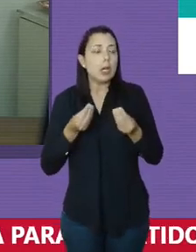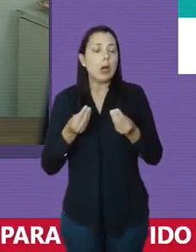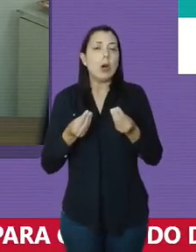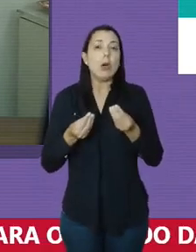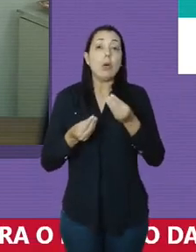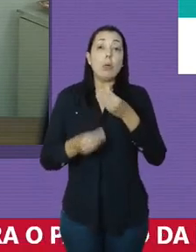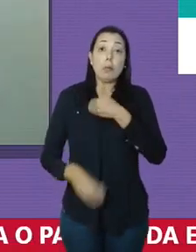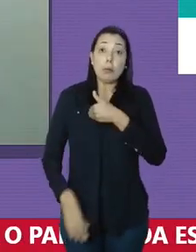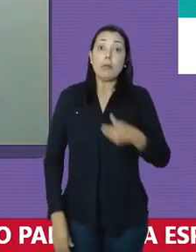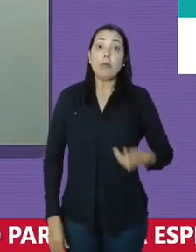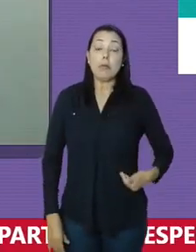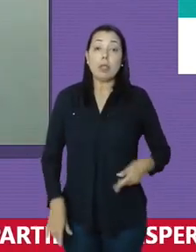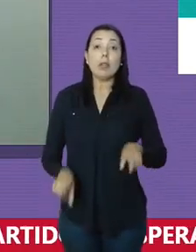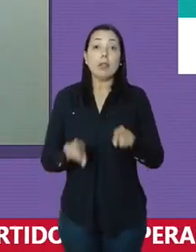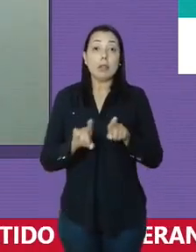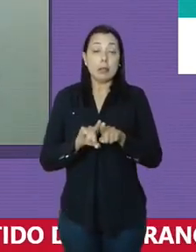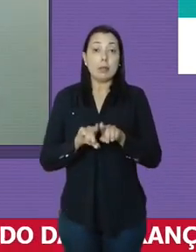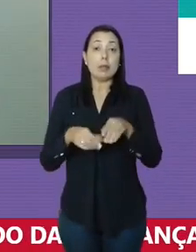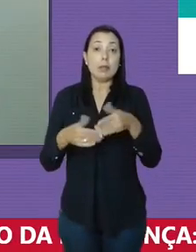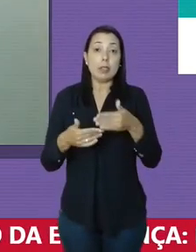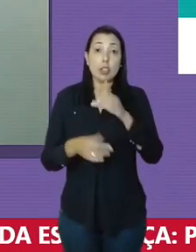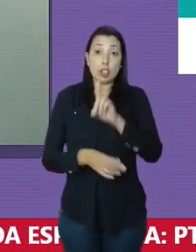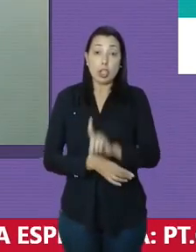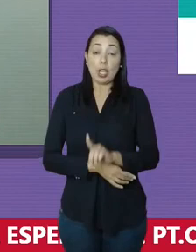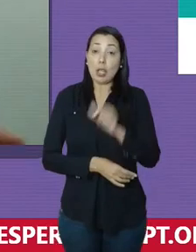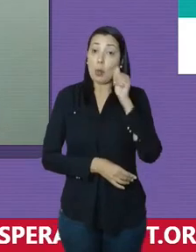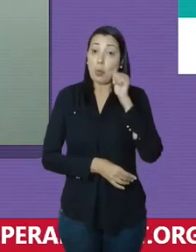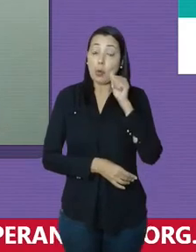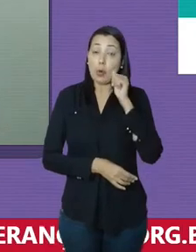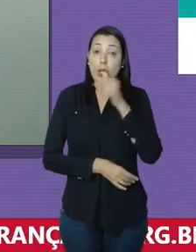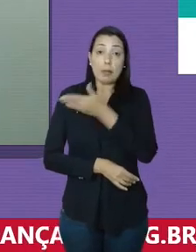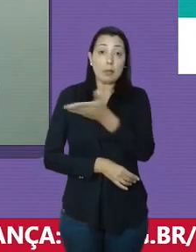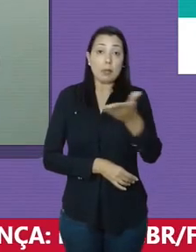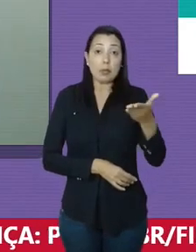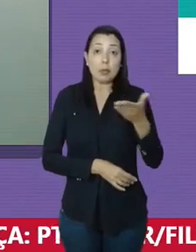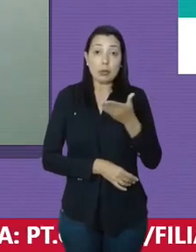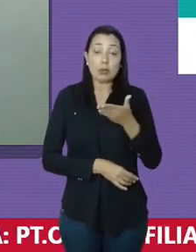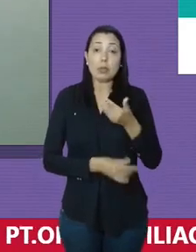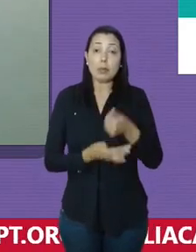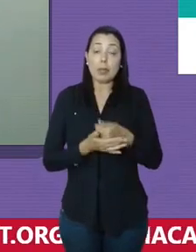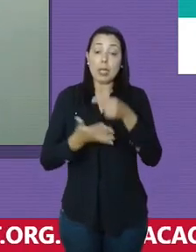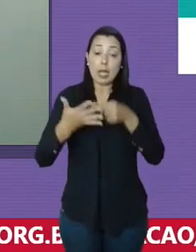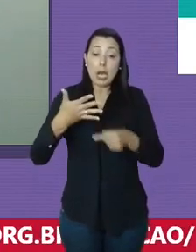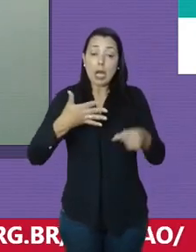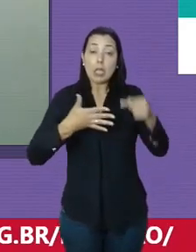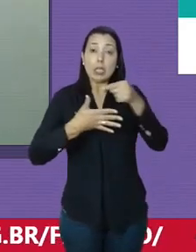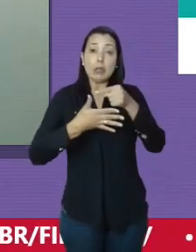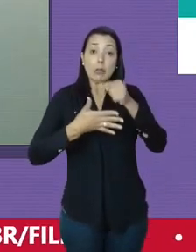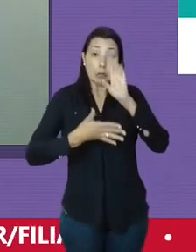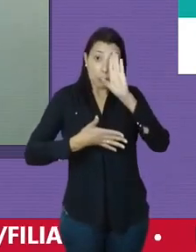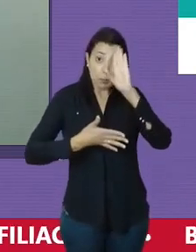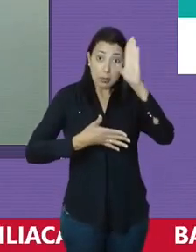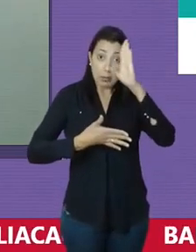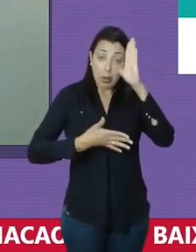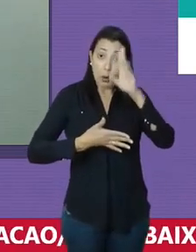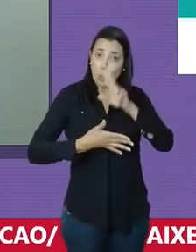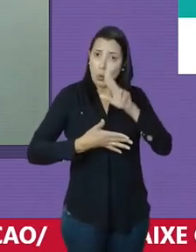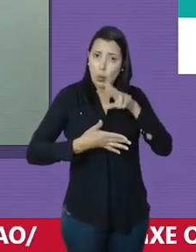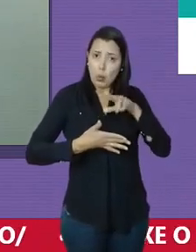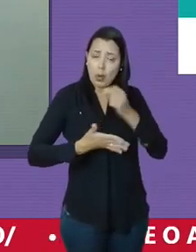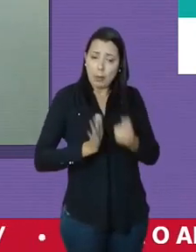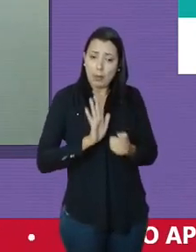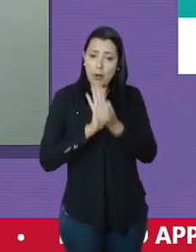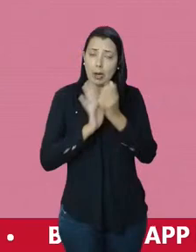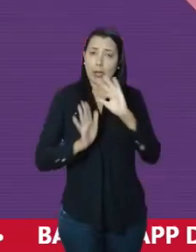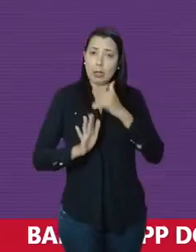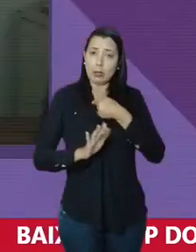o meu governo fez pelos direitos das mulheres e por sua ascensão a níveis de protagonismo nunca registrados